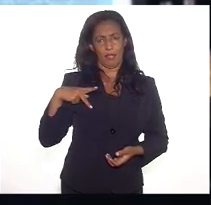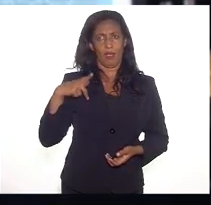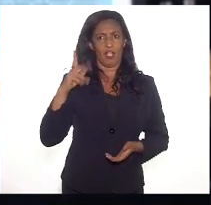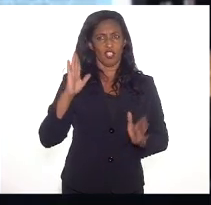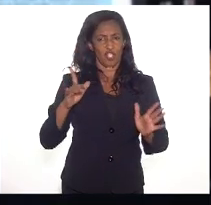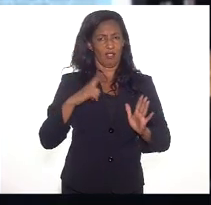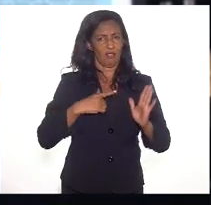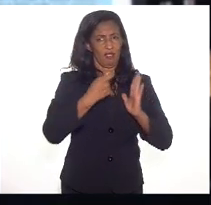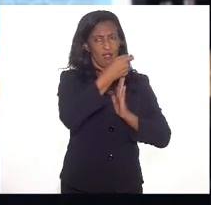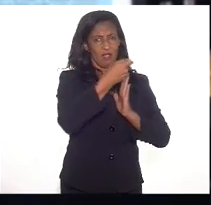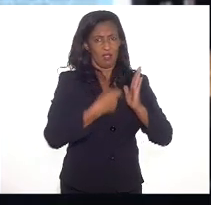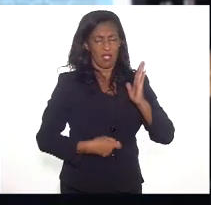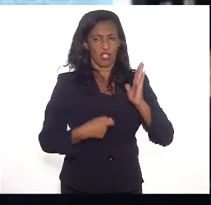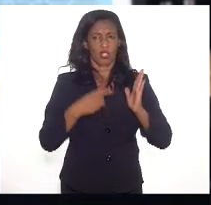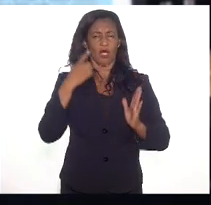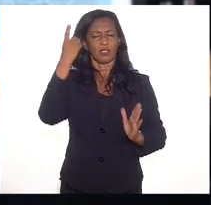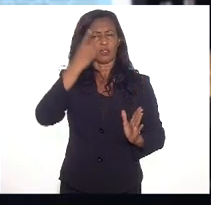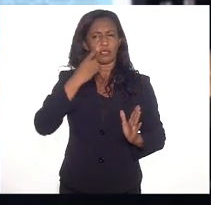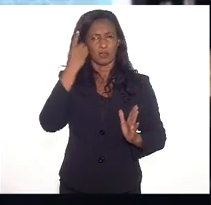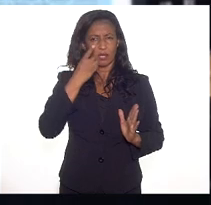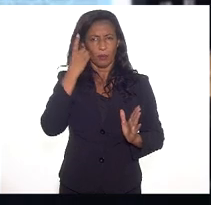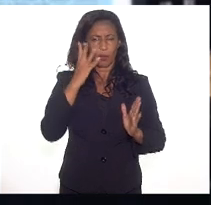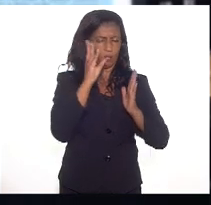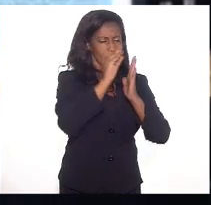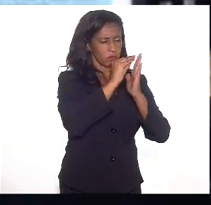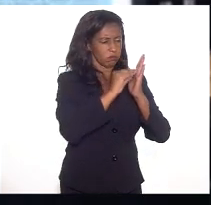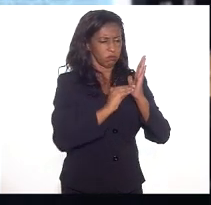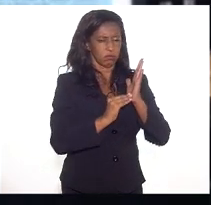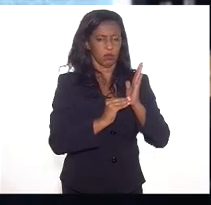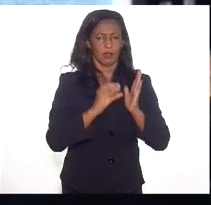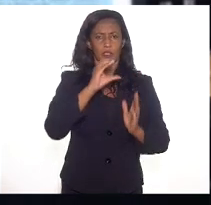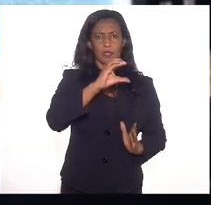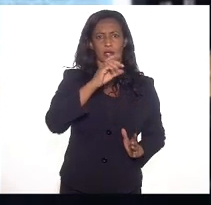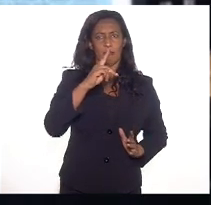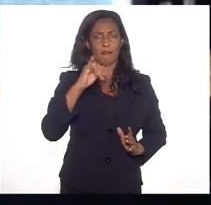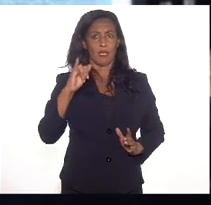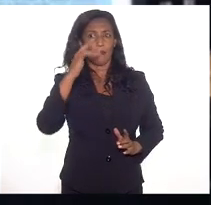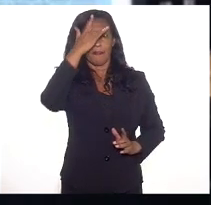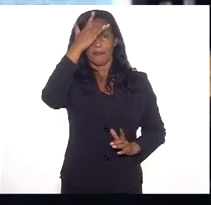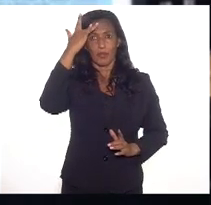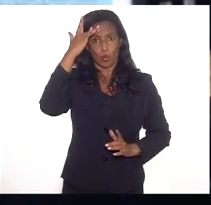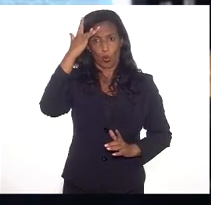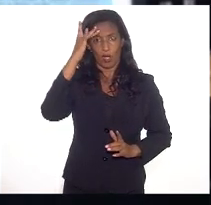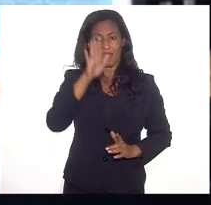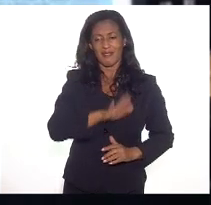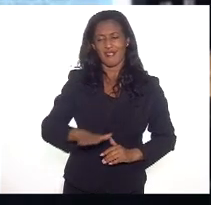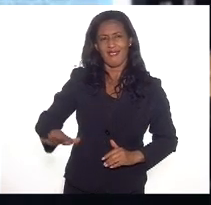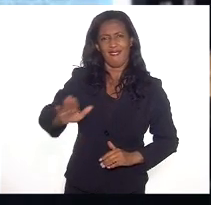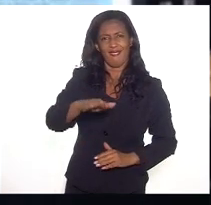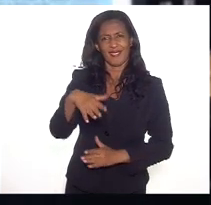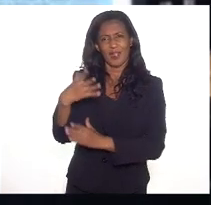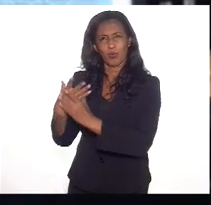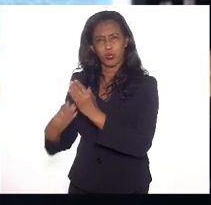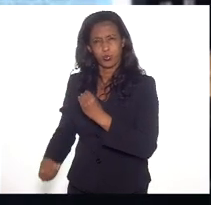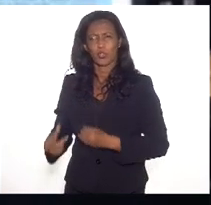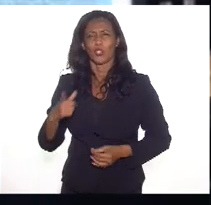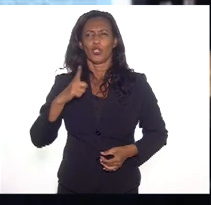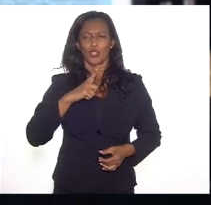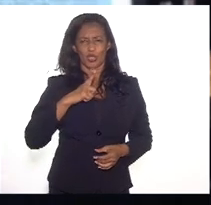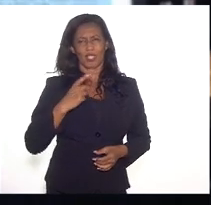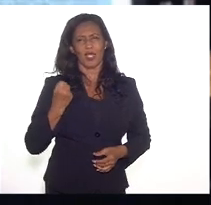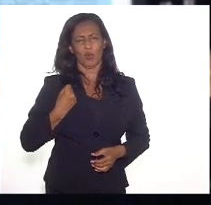lista dos deputados que integrarão a CPI das crianças desaparecidas. Já temos já o número mínimo. Então,